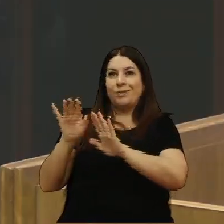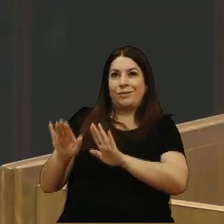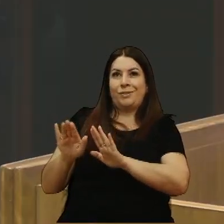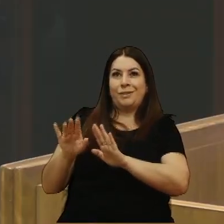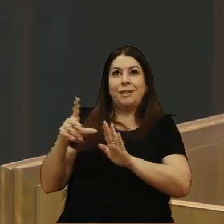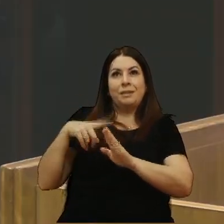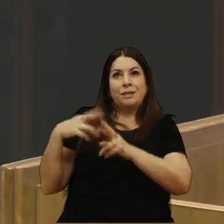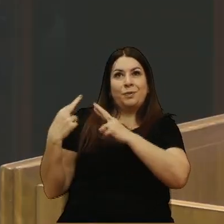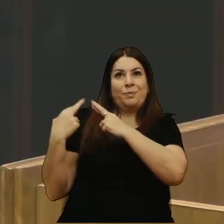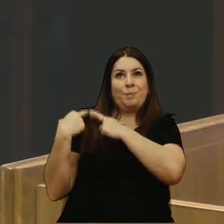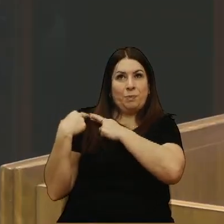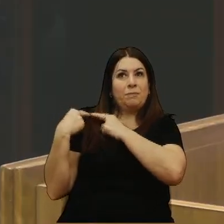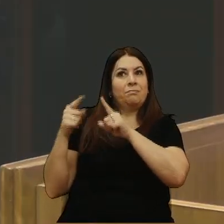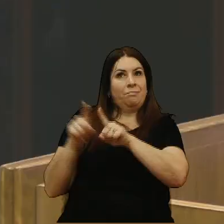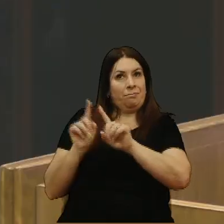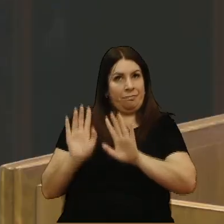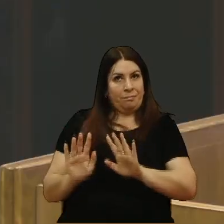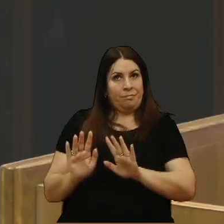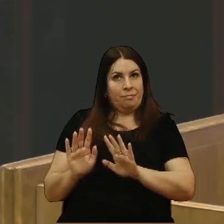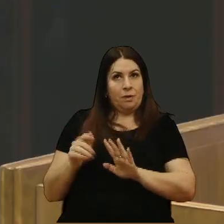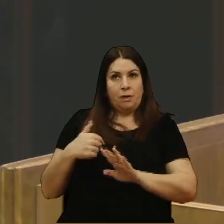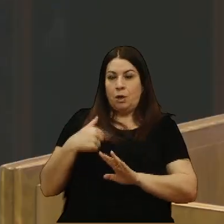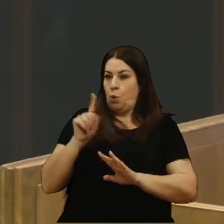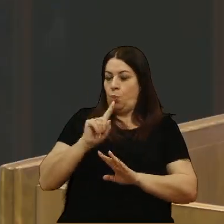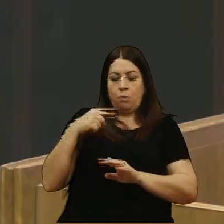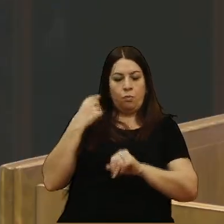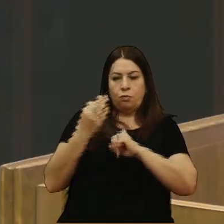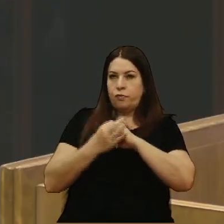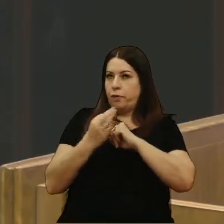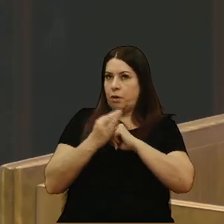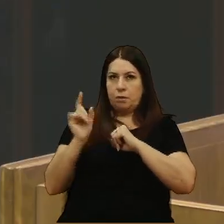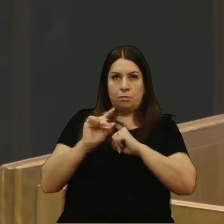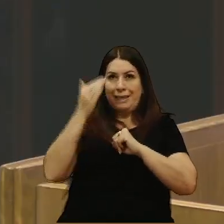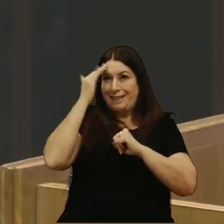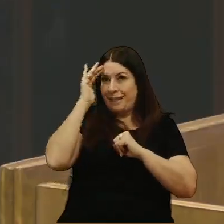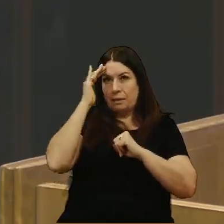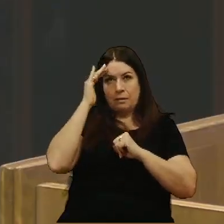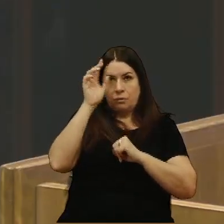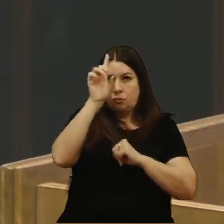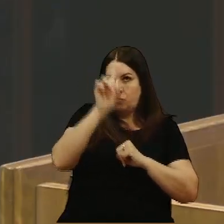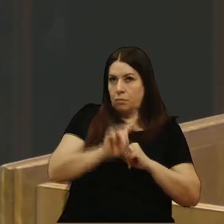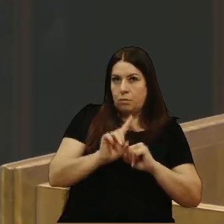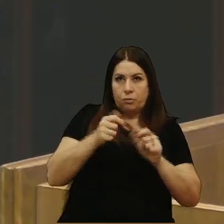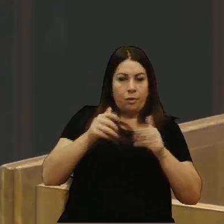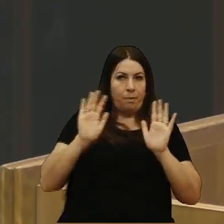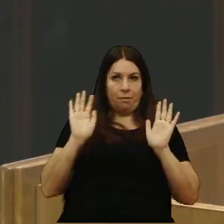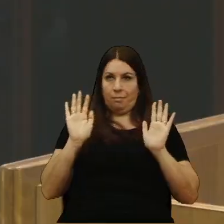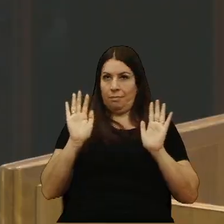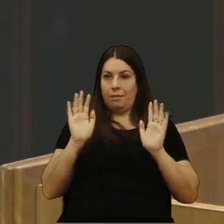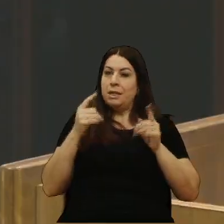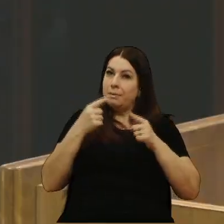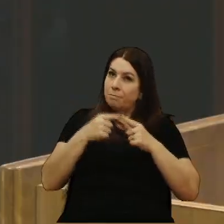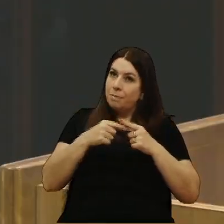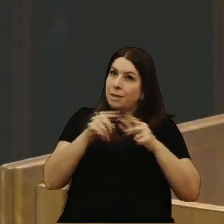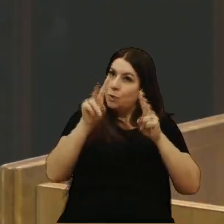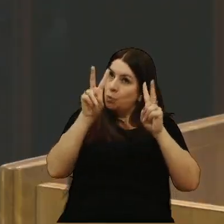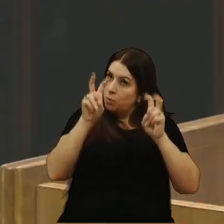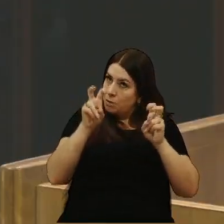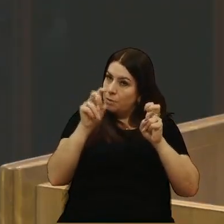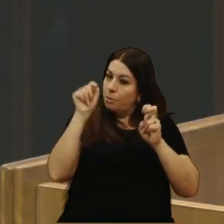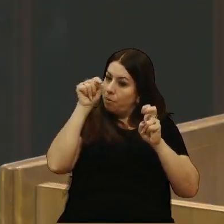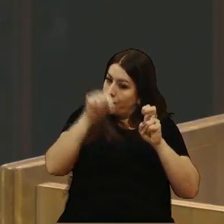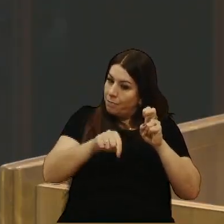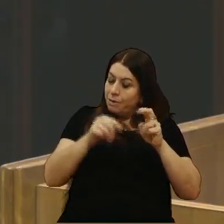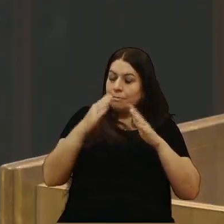tem responsabilidade também. Eu não sou advogado e muito menos entendo de direito do trabalho, mas é um tema que eu vou trazer para